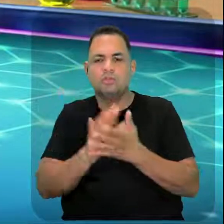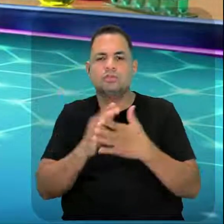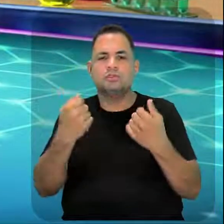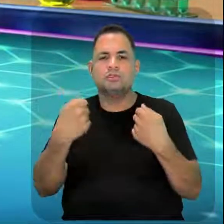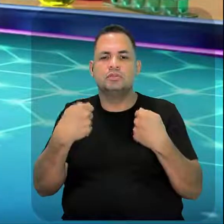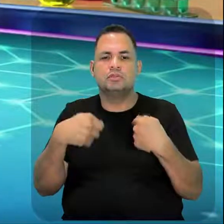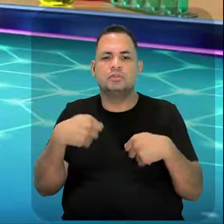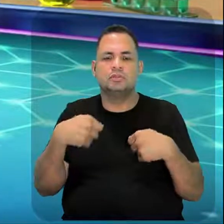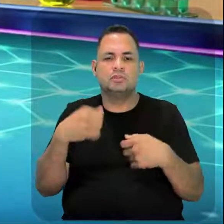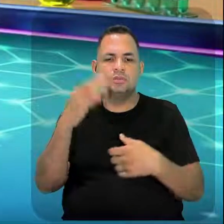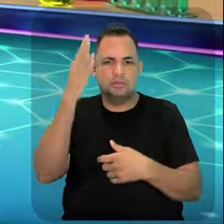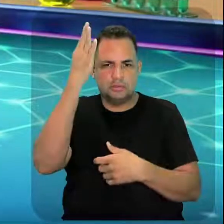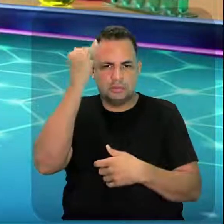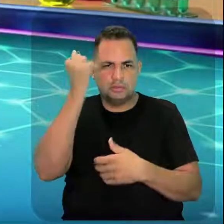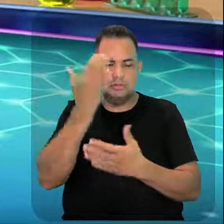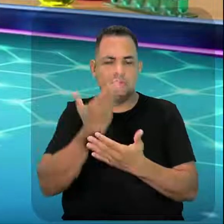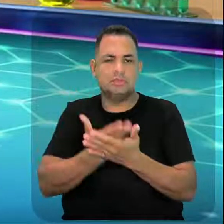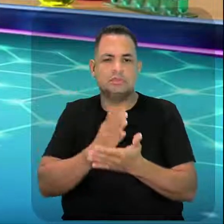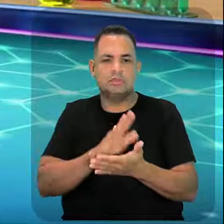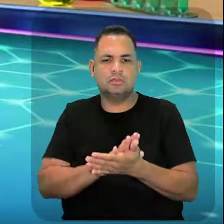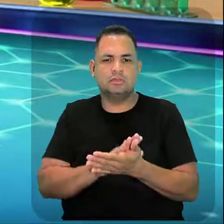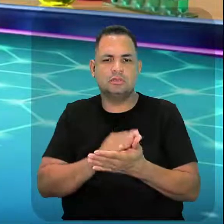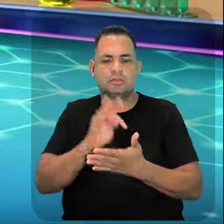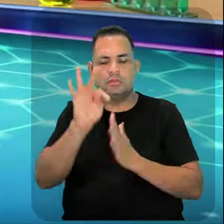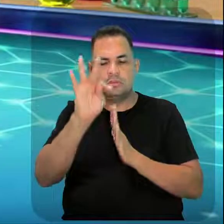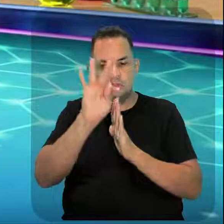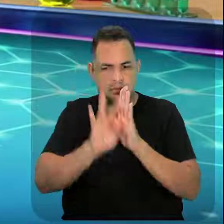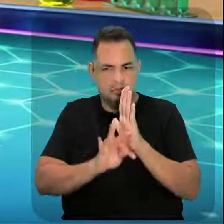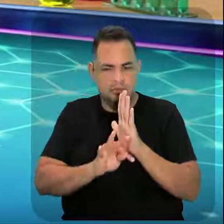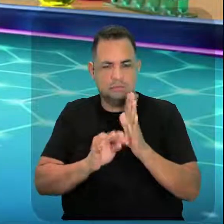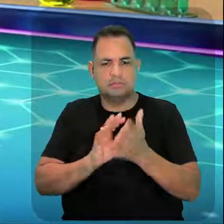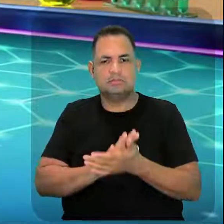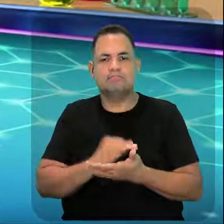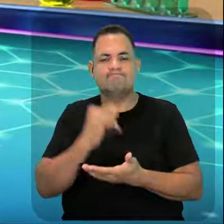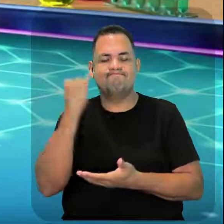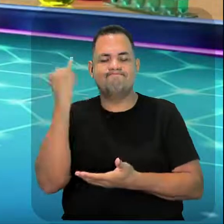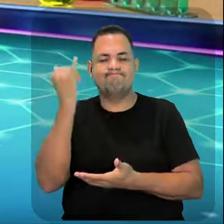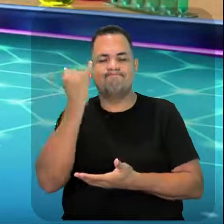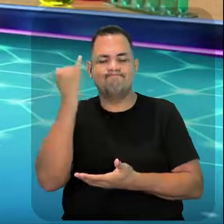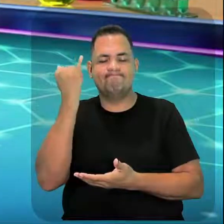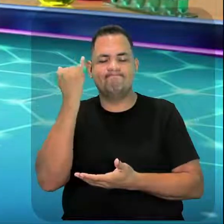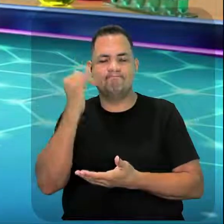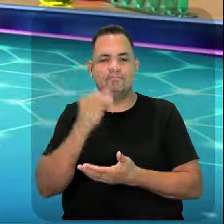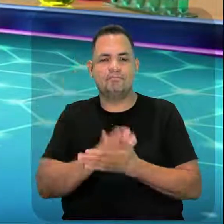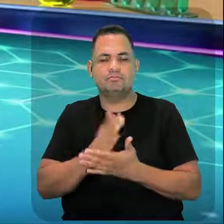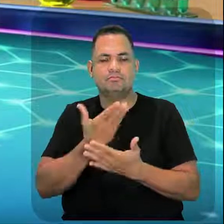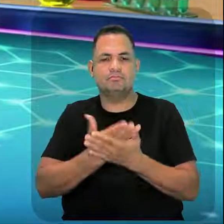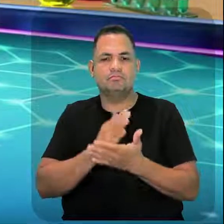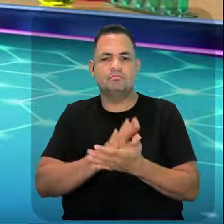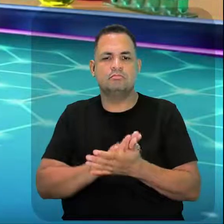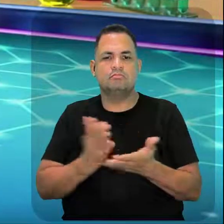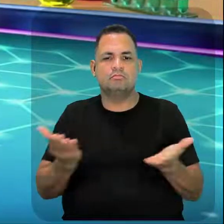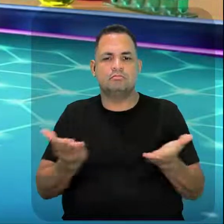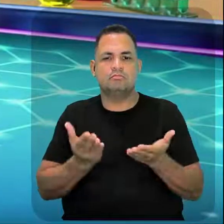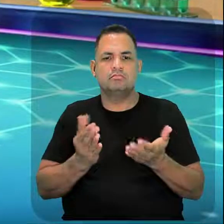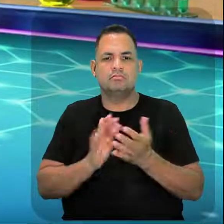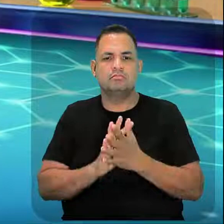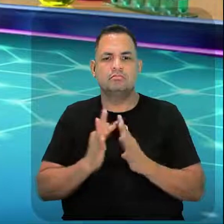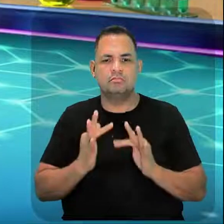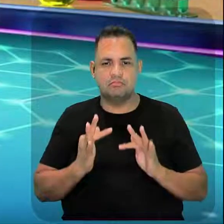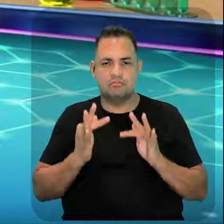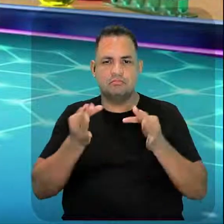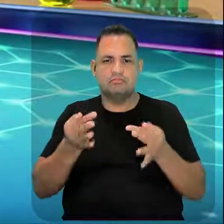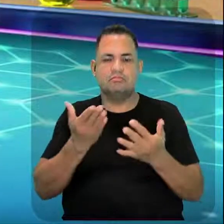tudo isso, você tem que saber interpretar o texto. É muito importante a interpretação. E aqui a gente